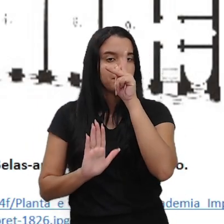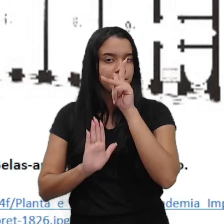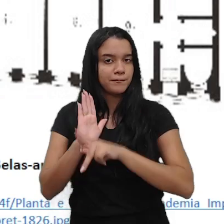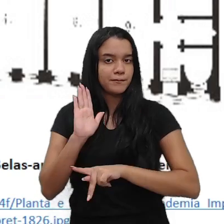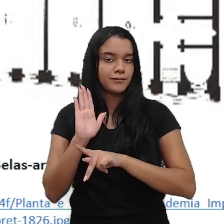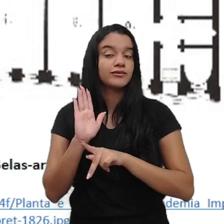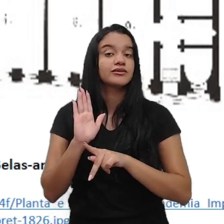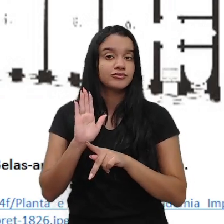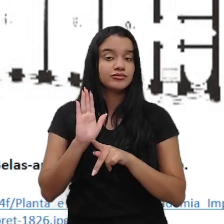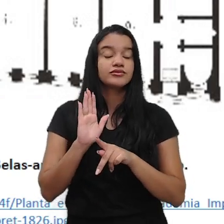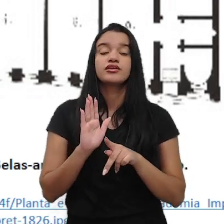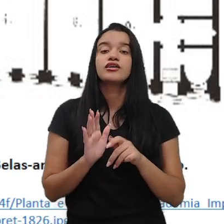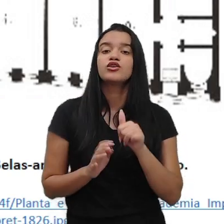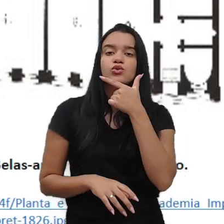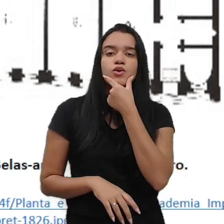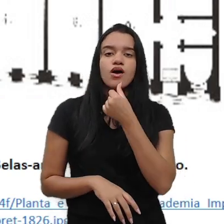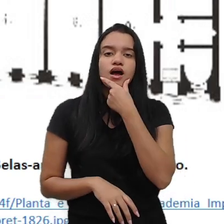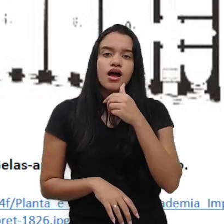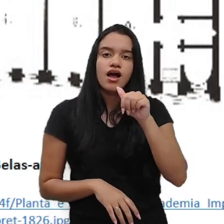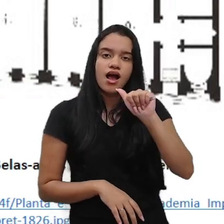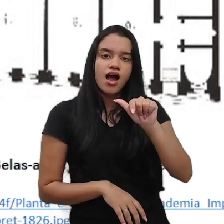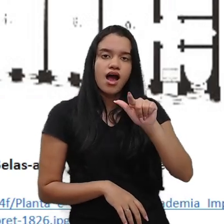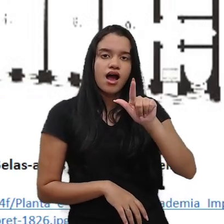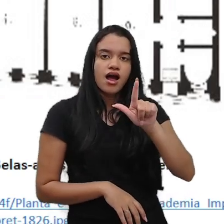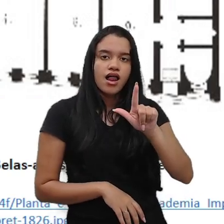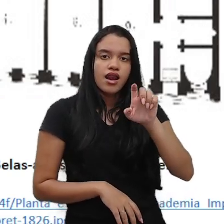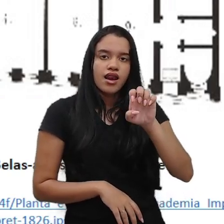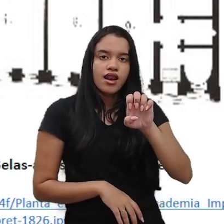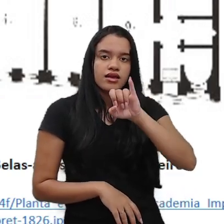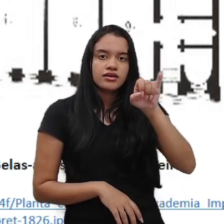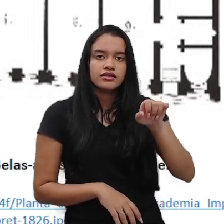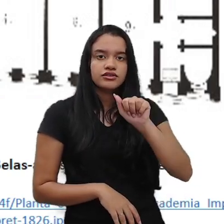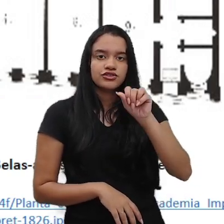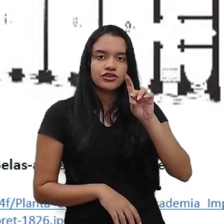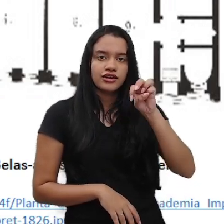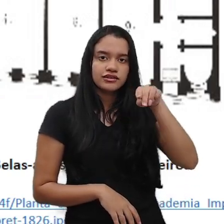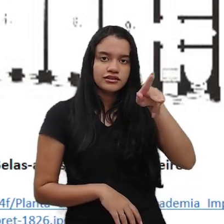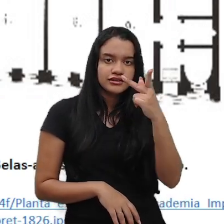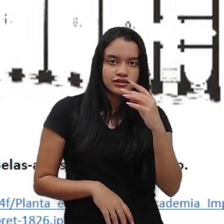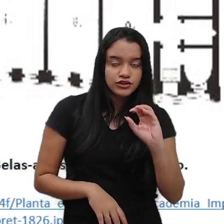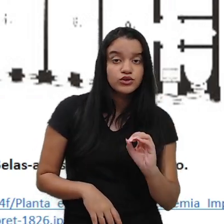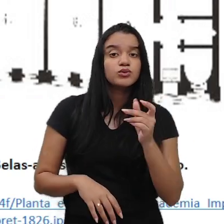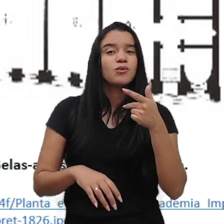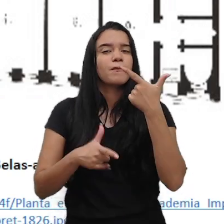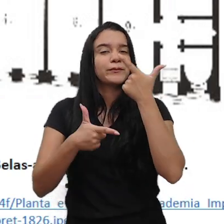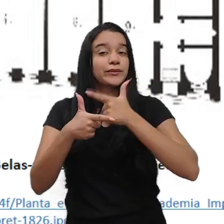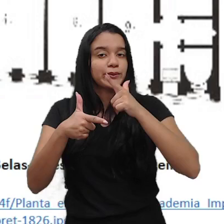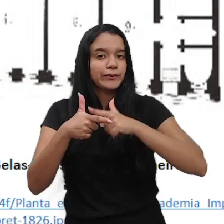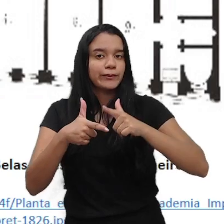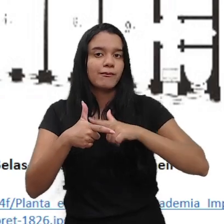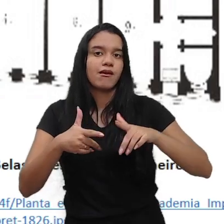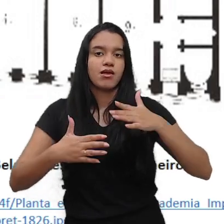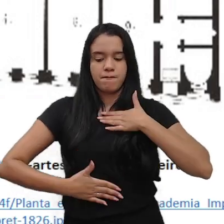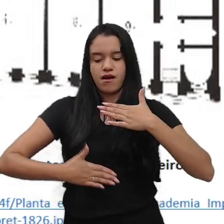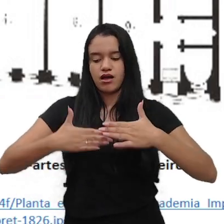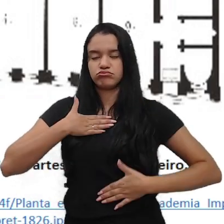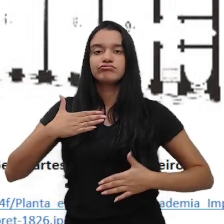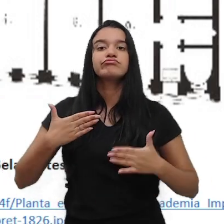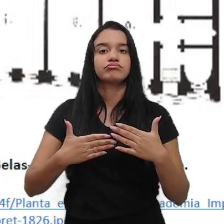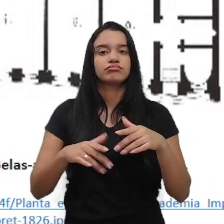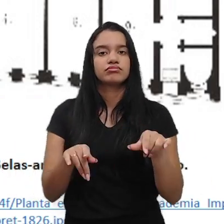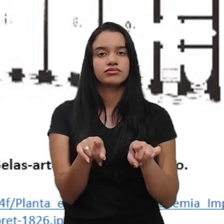pelo Aleijadinho, Antônio Francisco Lisboa, chamado o Aleijadinho, pelos problemas físicos que ele teve. A gente tem